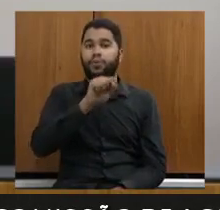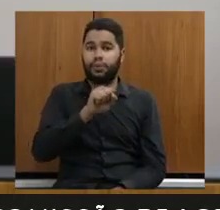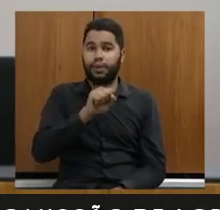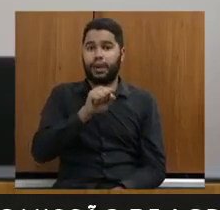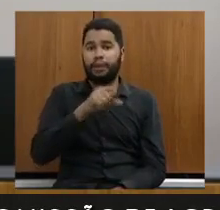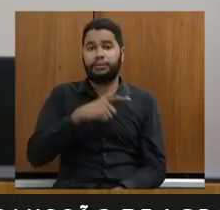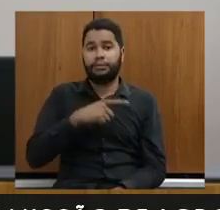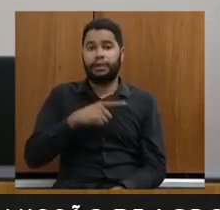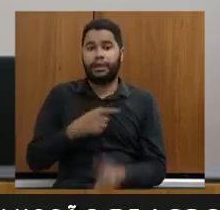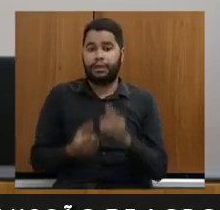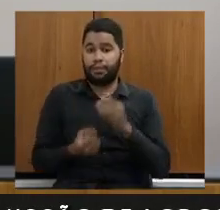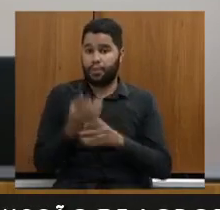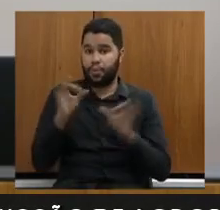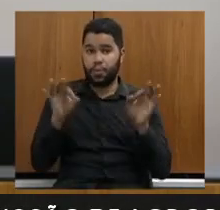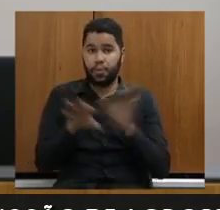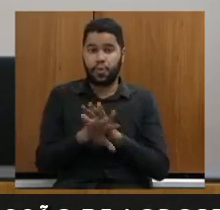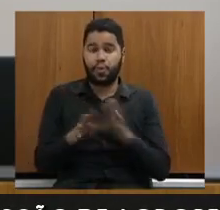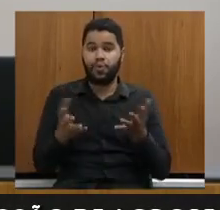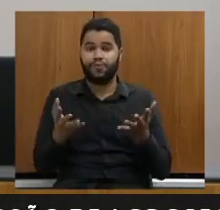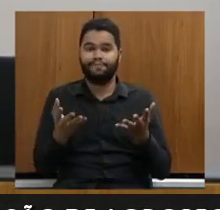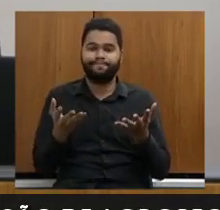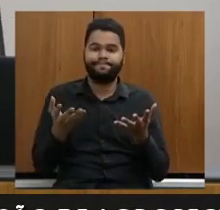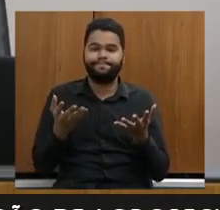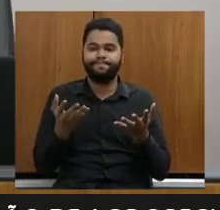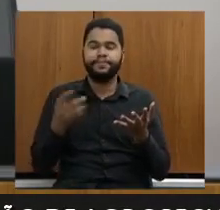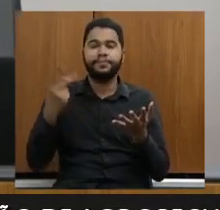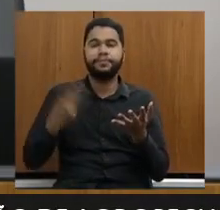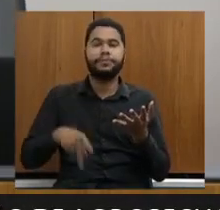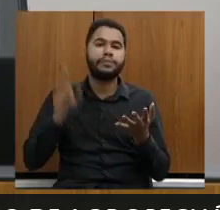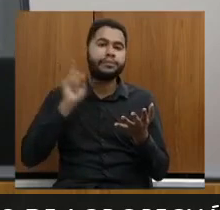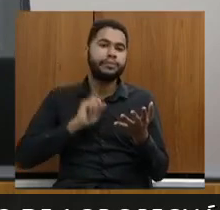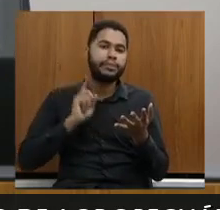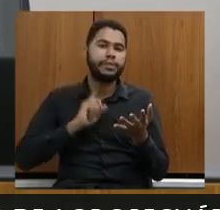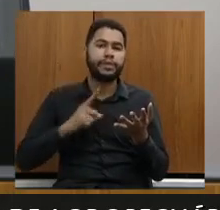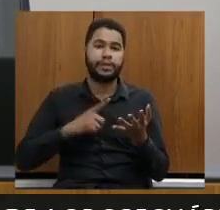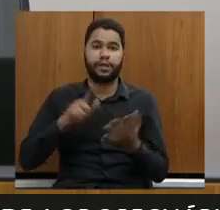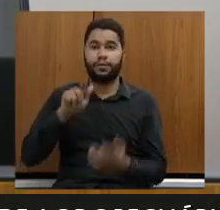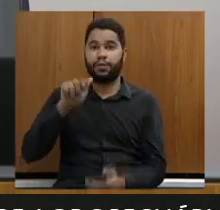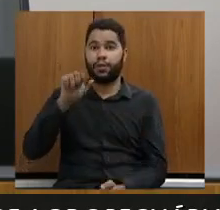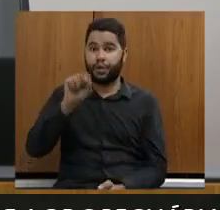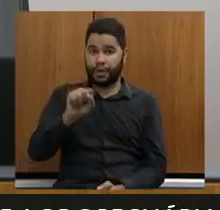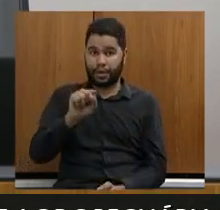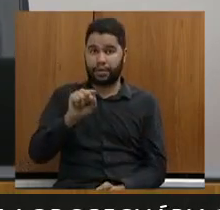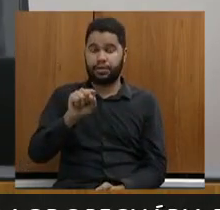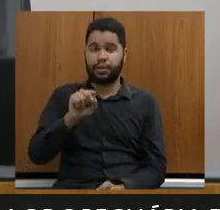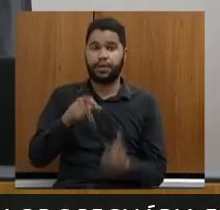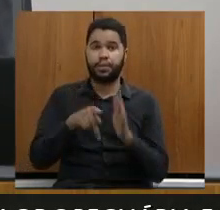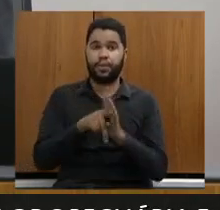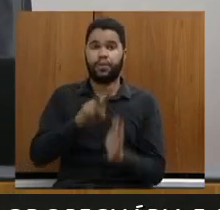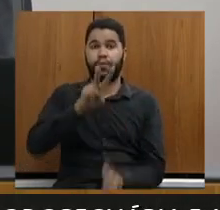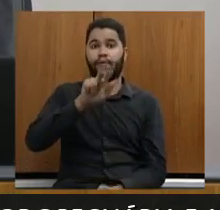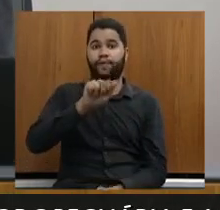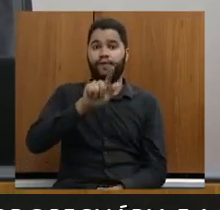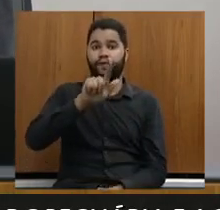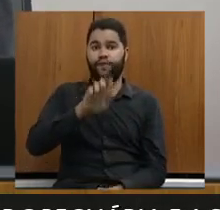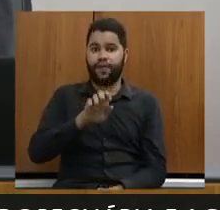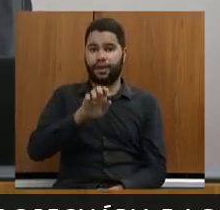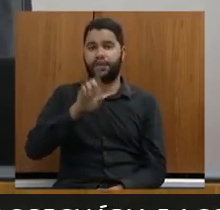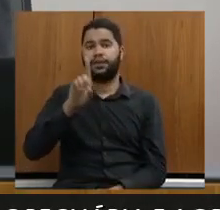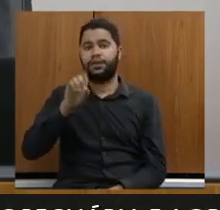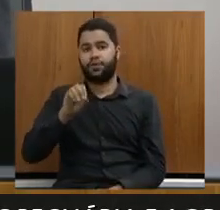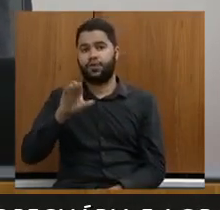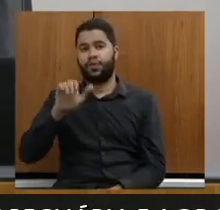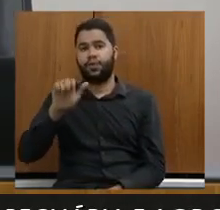vem se não tiver a fábrica pronta então fica aquele jogo em Minas Gerais nascemos gás no Vale do Aço no